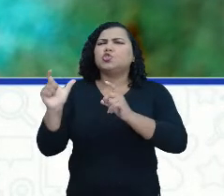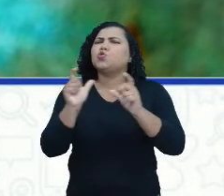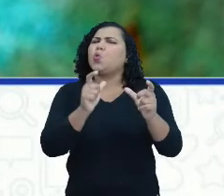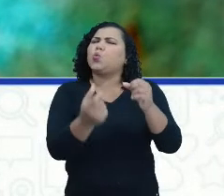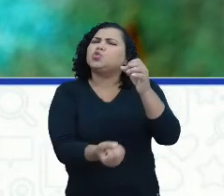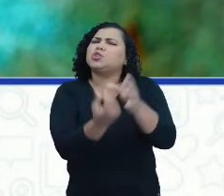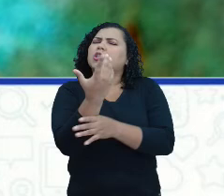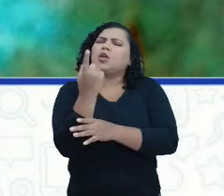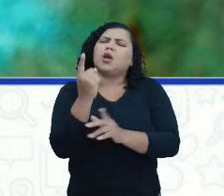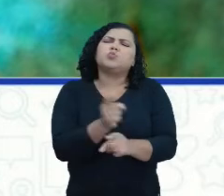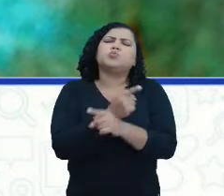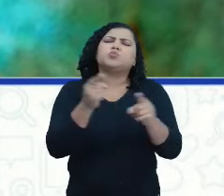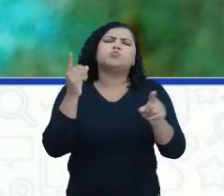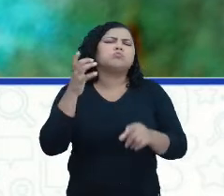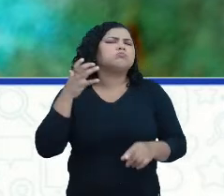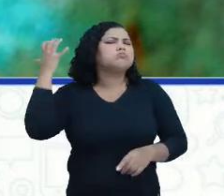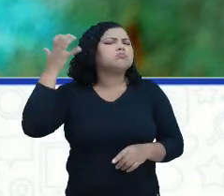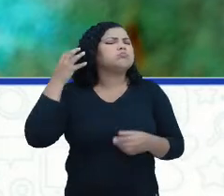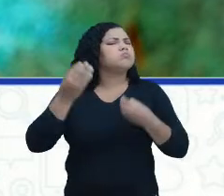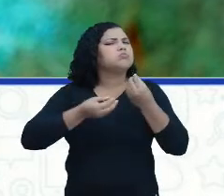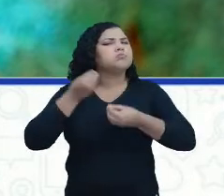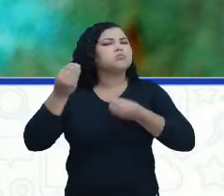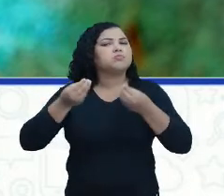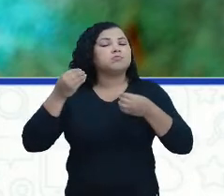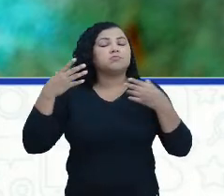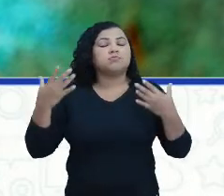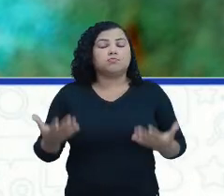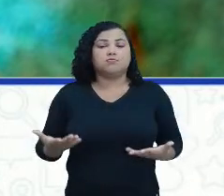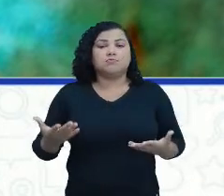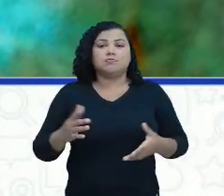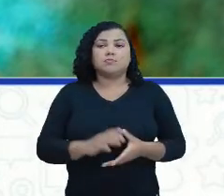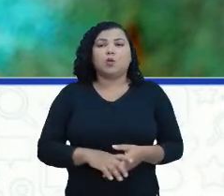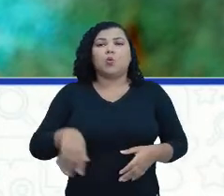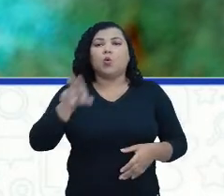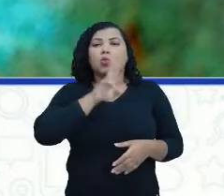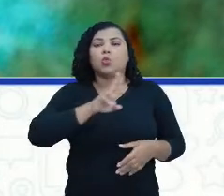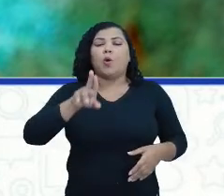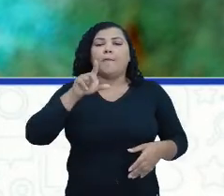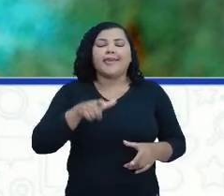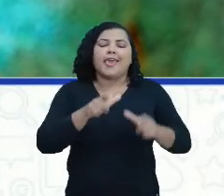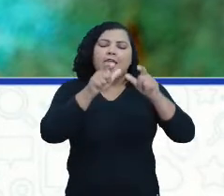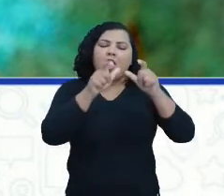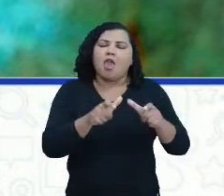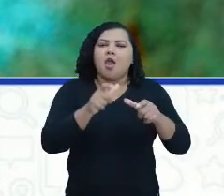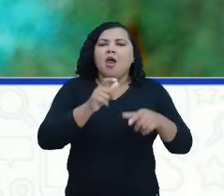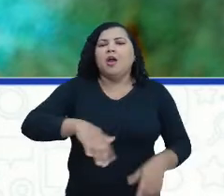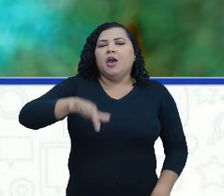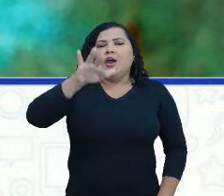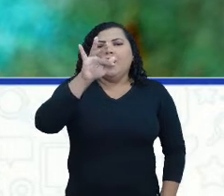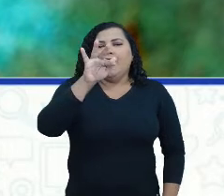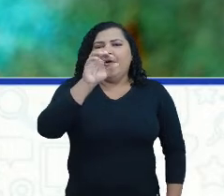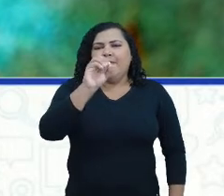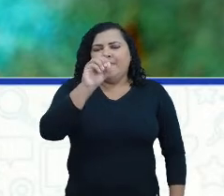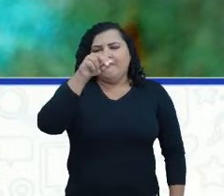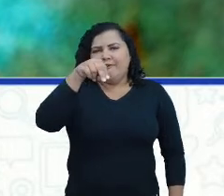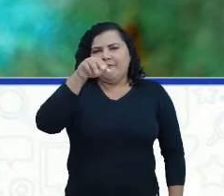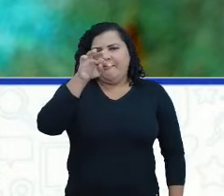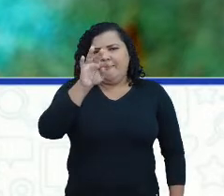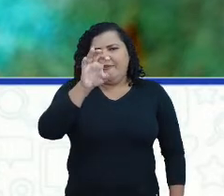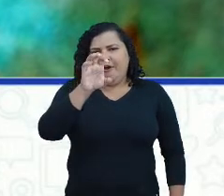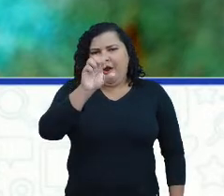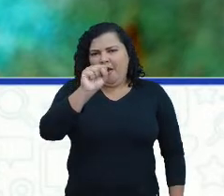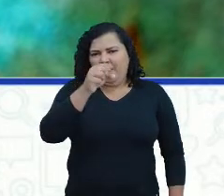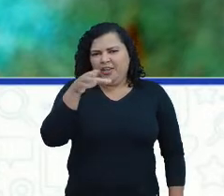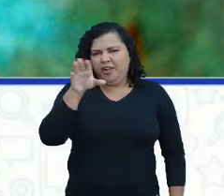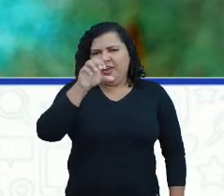são produzidos de alguma forma. A isso a gente chama de fontes sonoras, que podem ser de 2